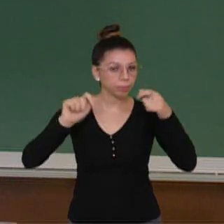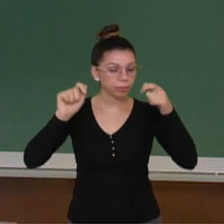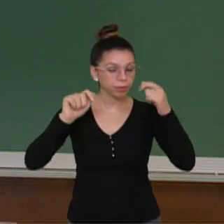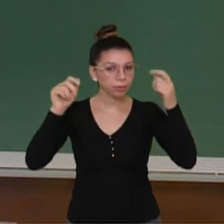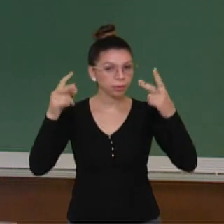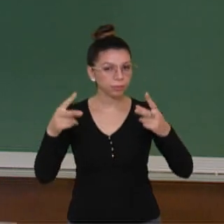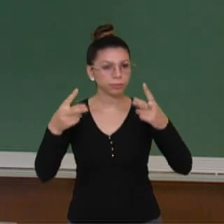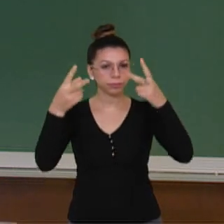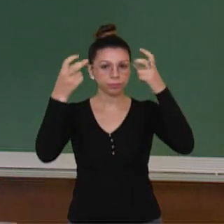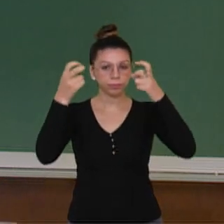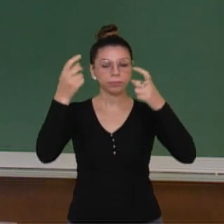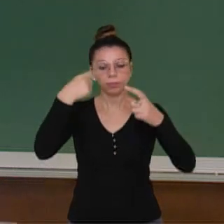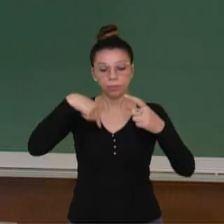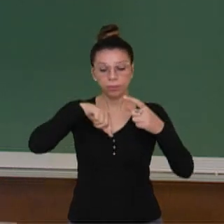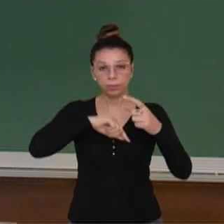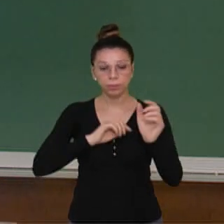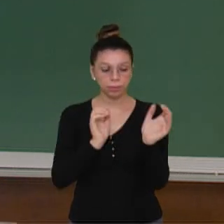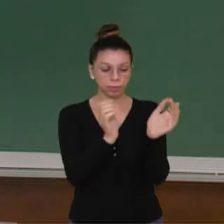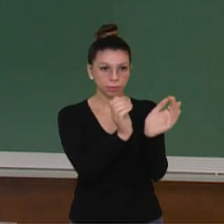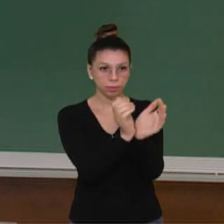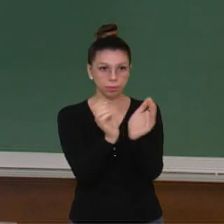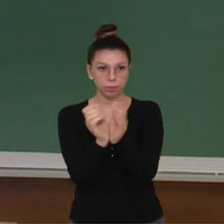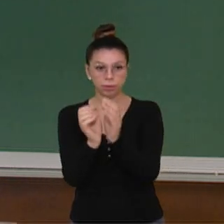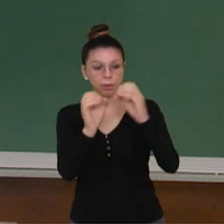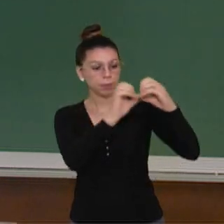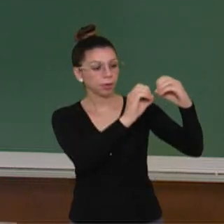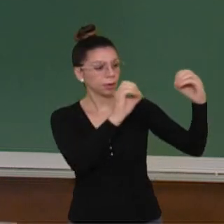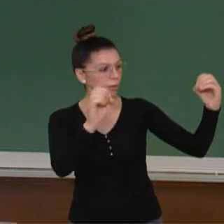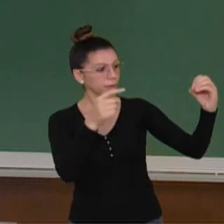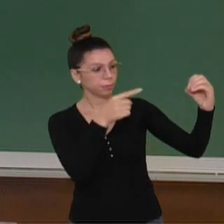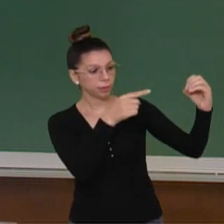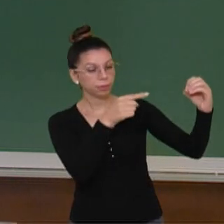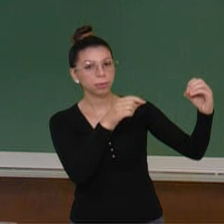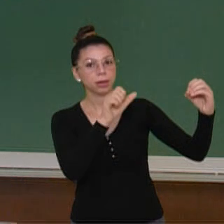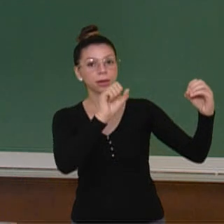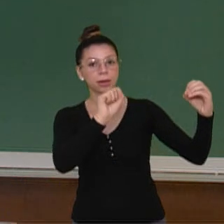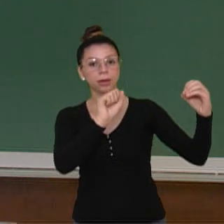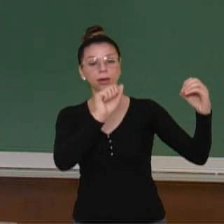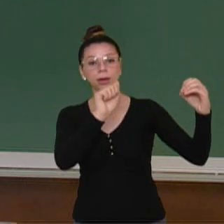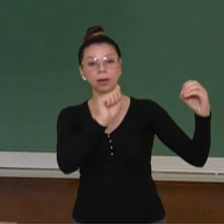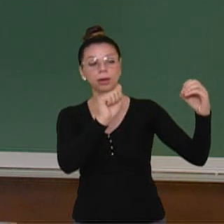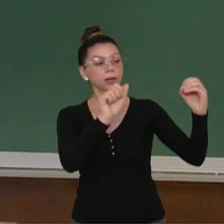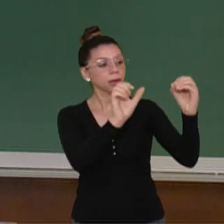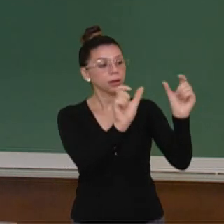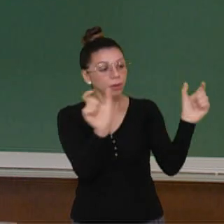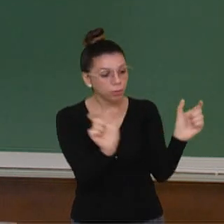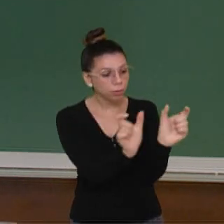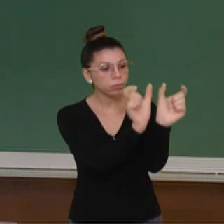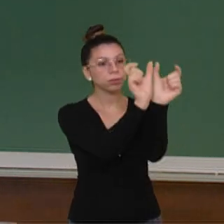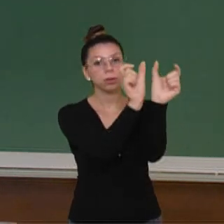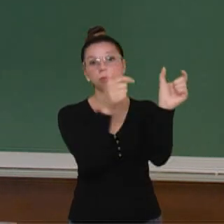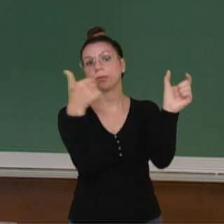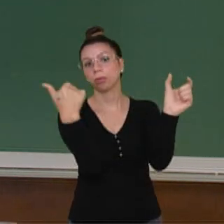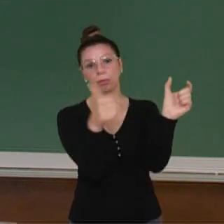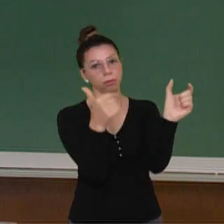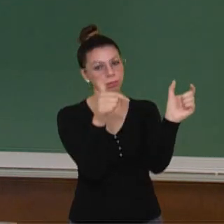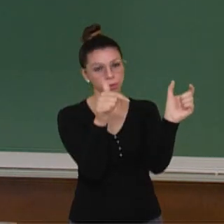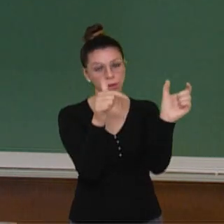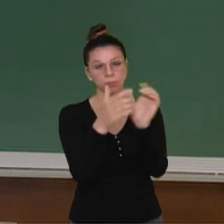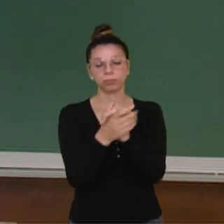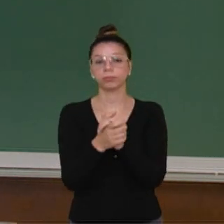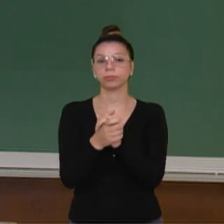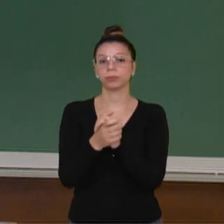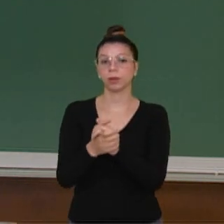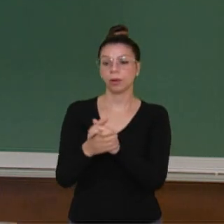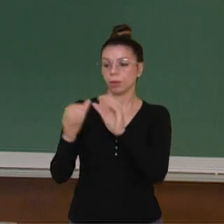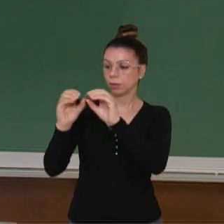aqui, que nós classificamos a primeira oração como assindética porque não tem conjunção. A segunda,